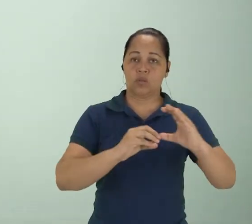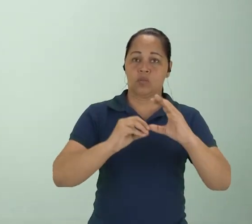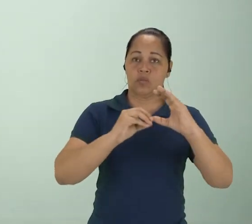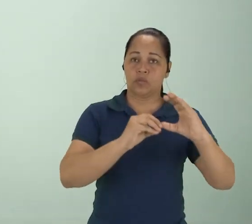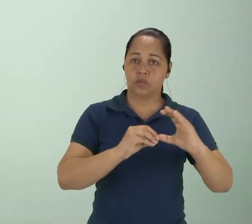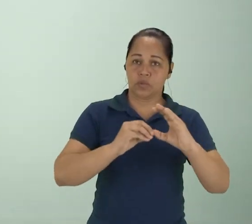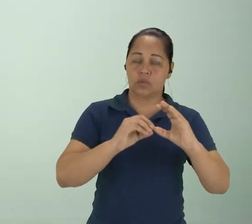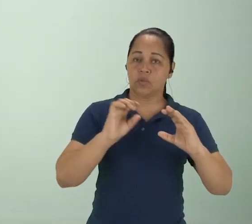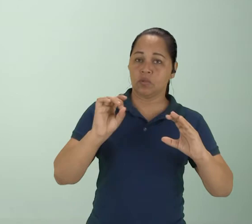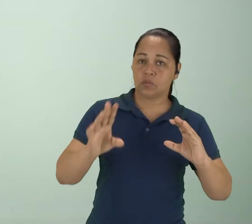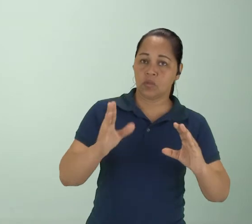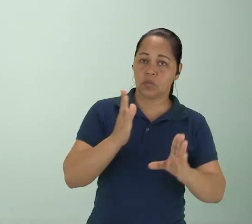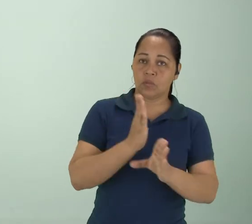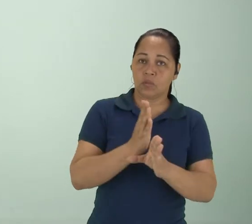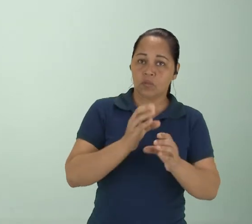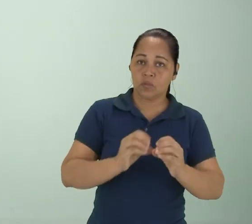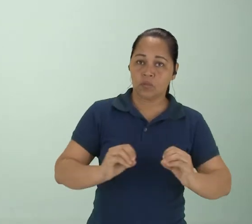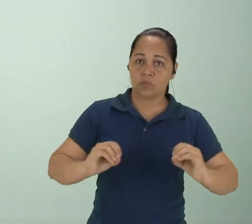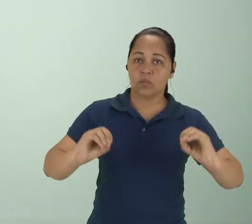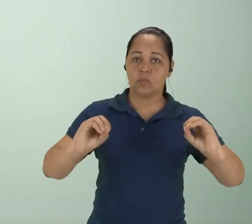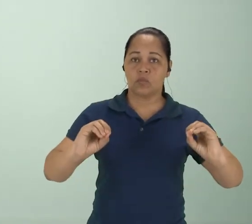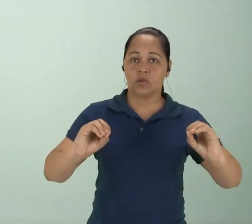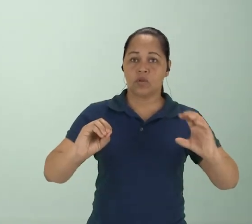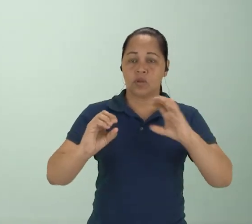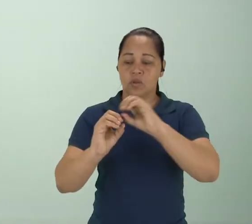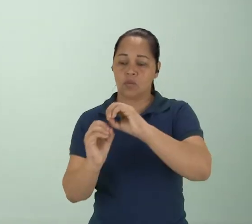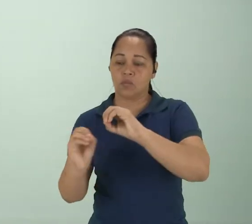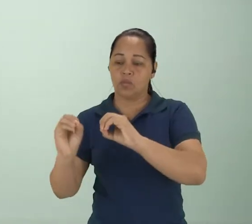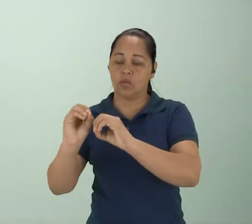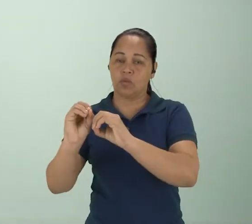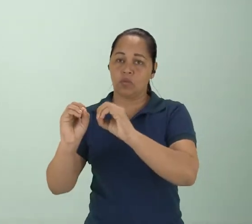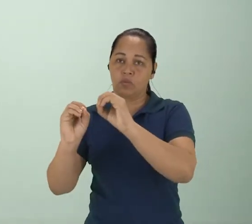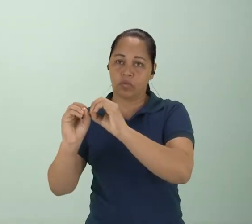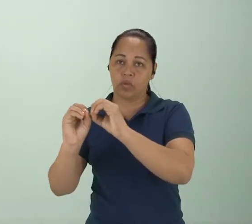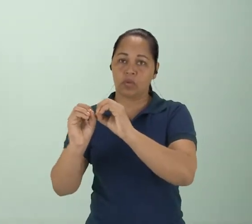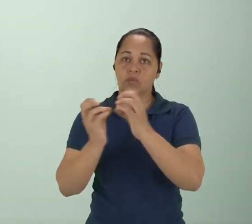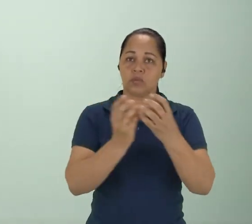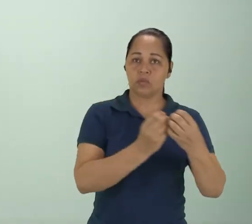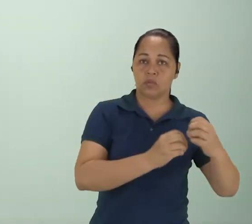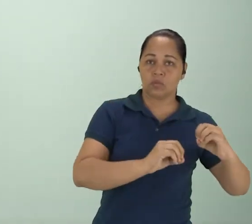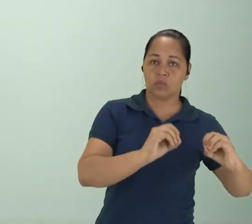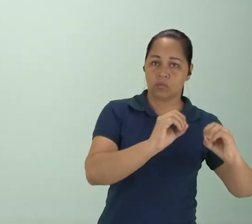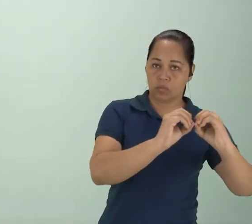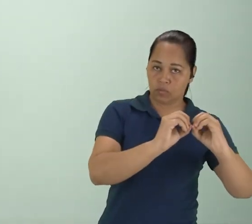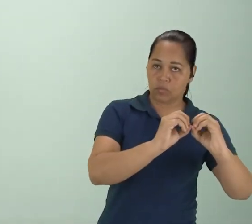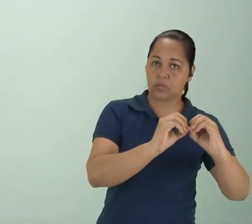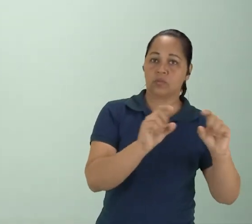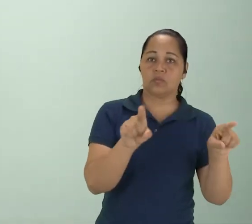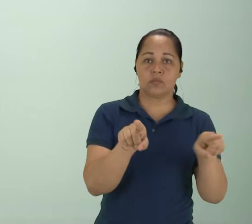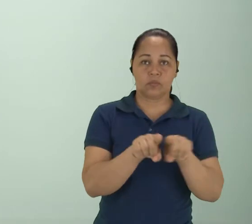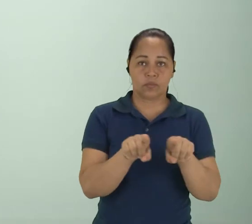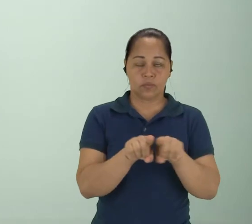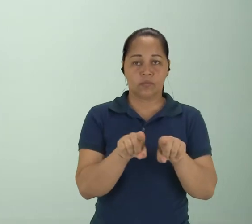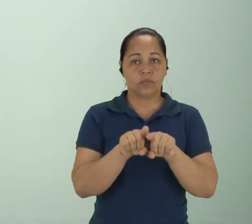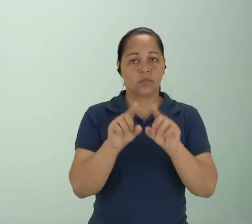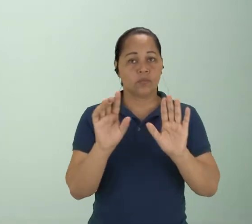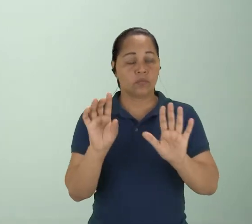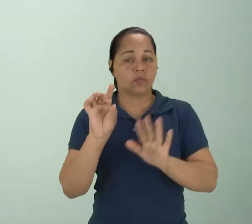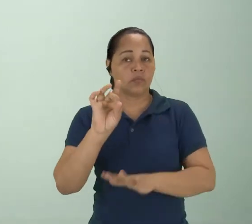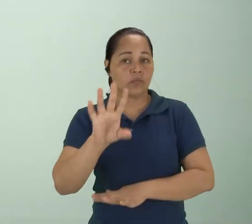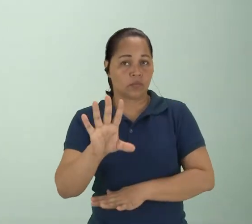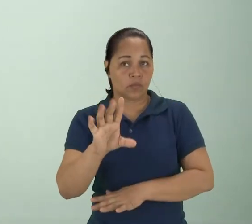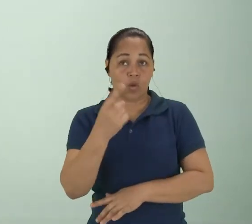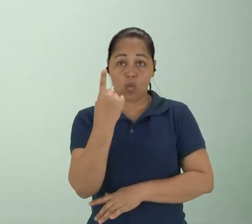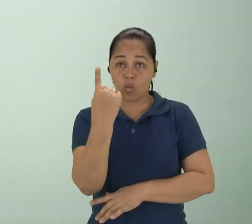ela gera uma célula-mãe, forma 2 células filhas iguais, a gente vai ter um processo de reprodução, porque esse organismo ele tem apenas